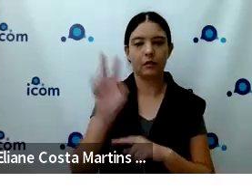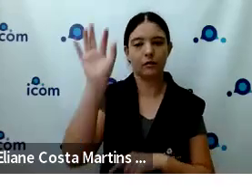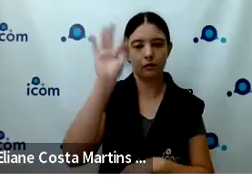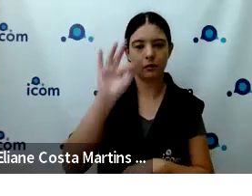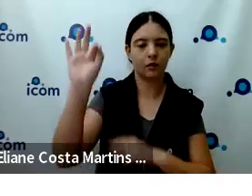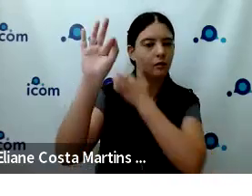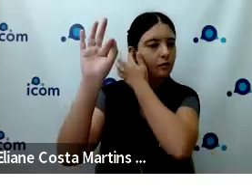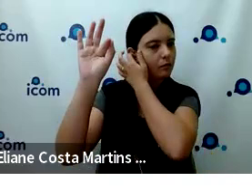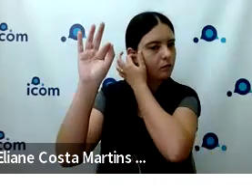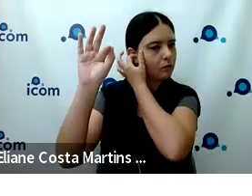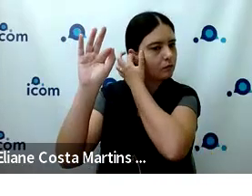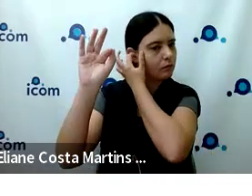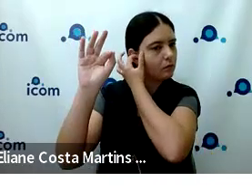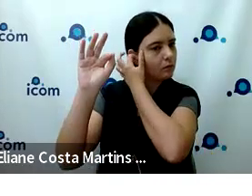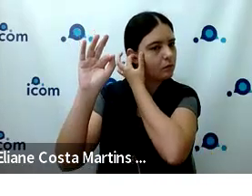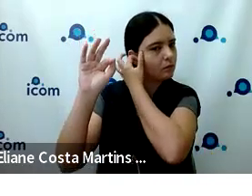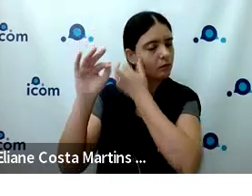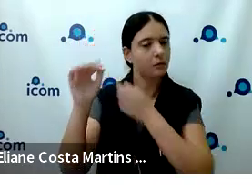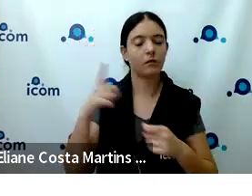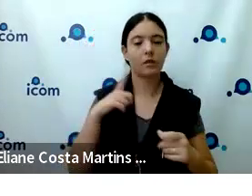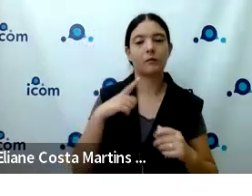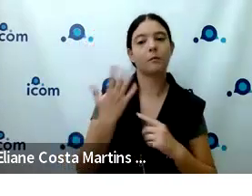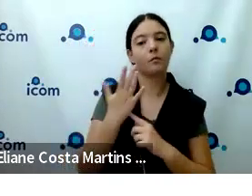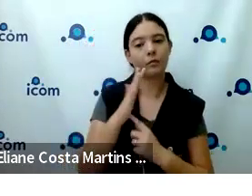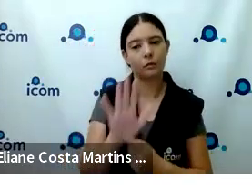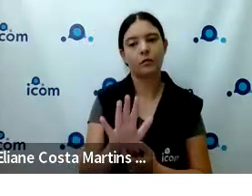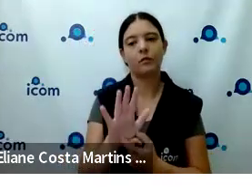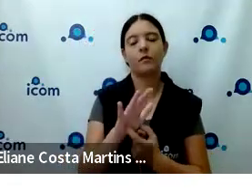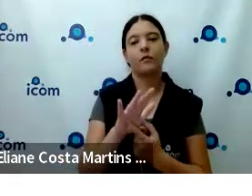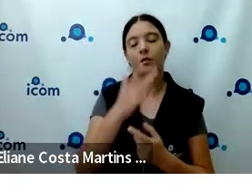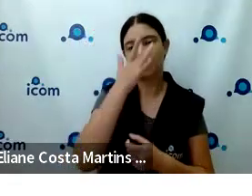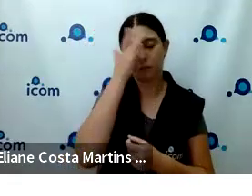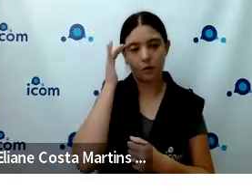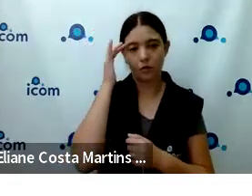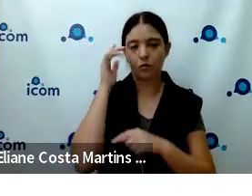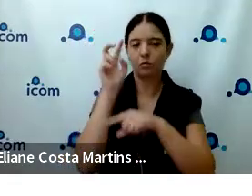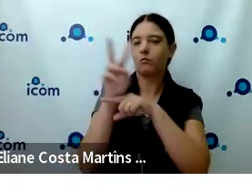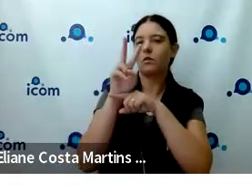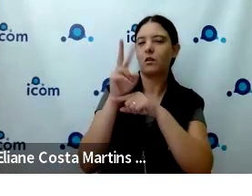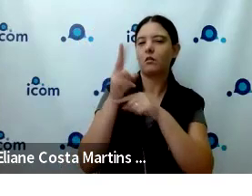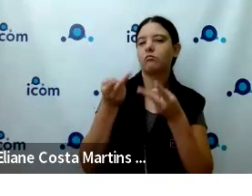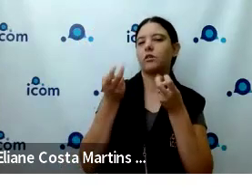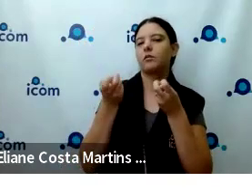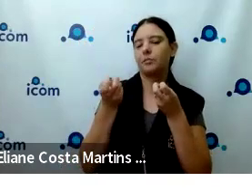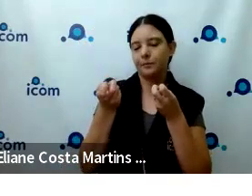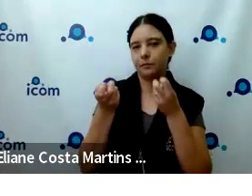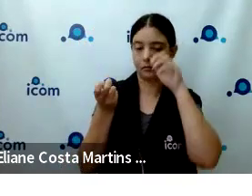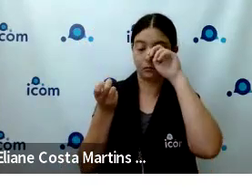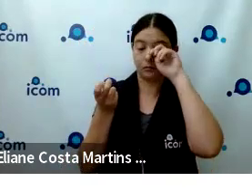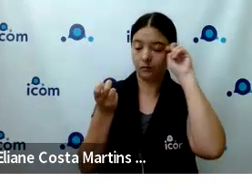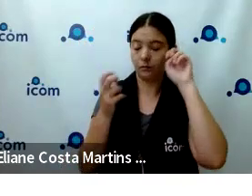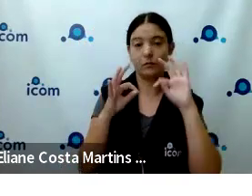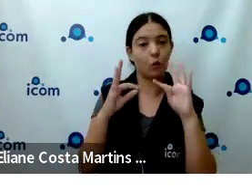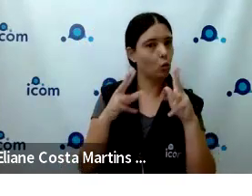Federal são reconhecidos pelas autoridades fiscais para